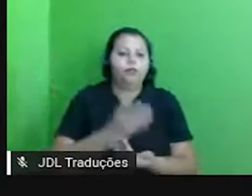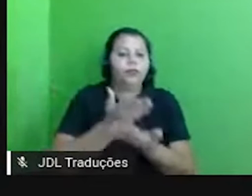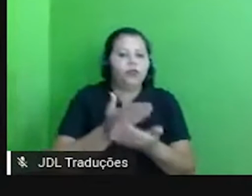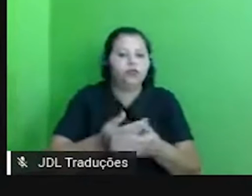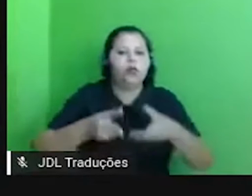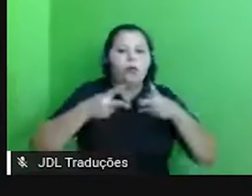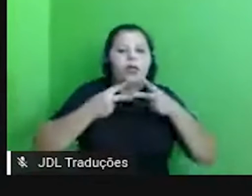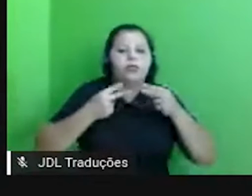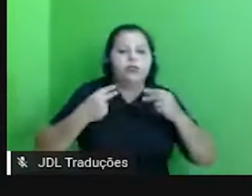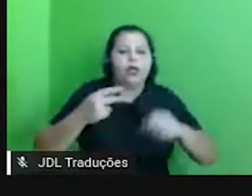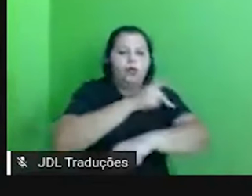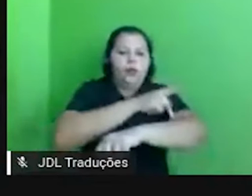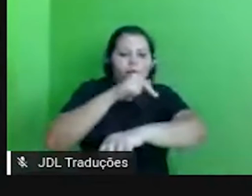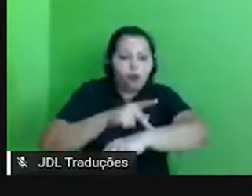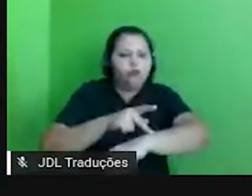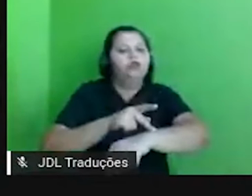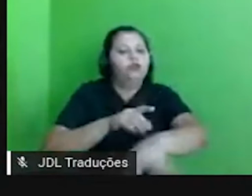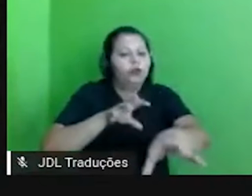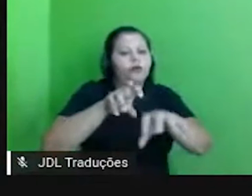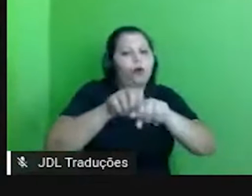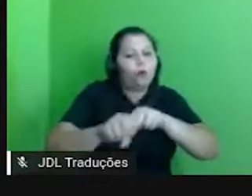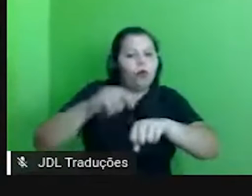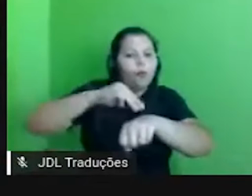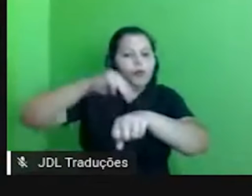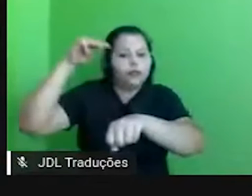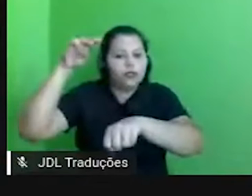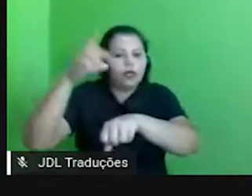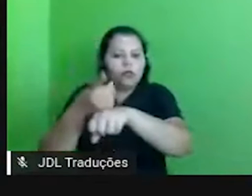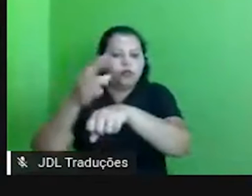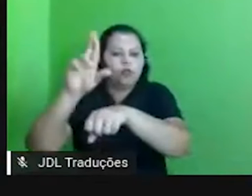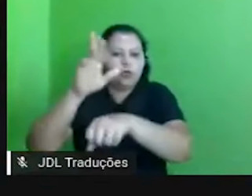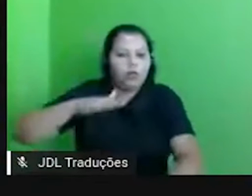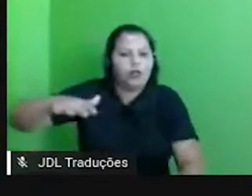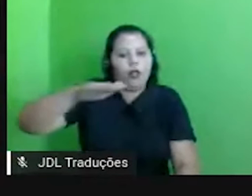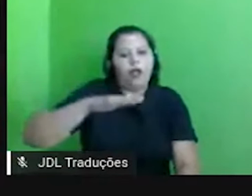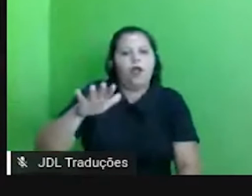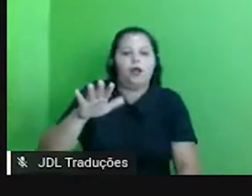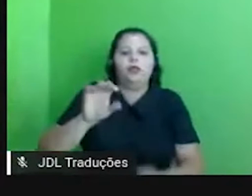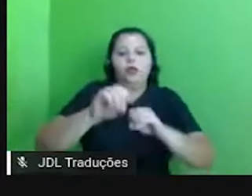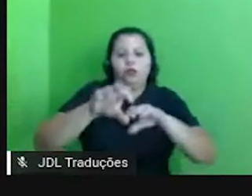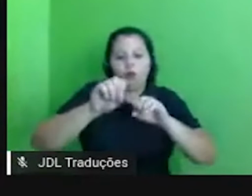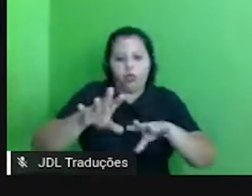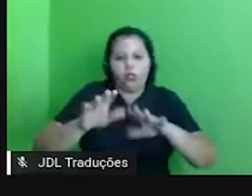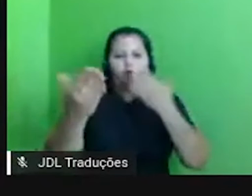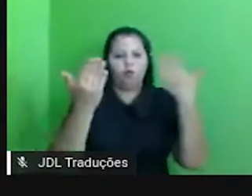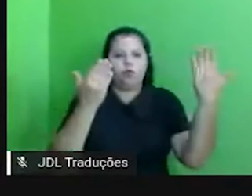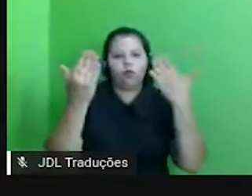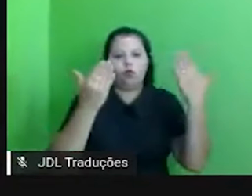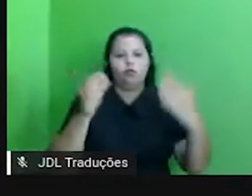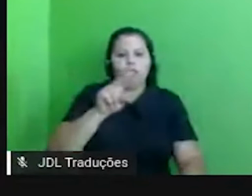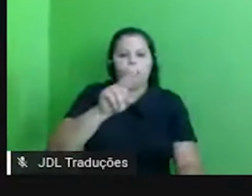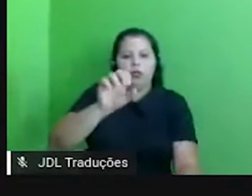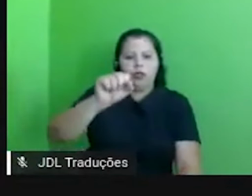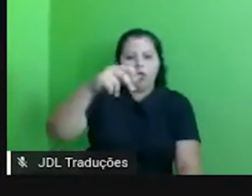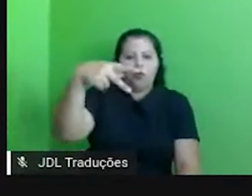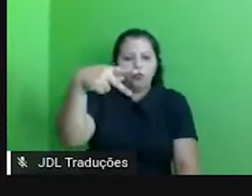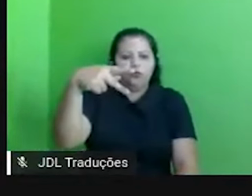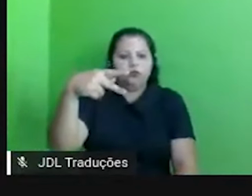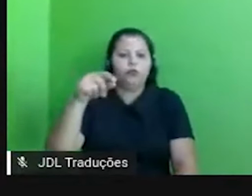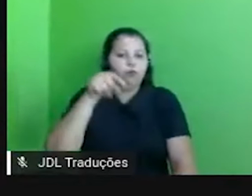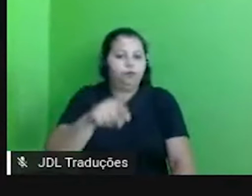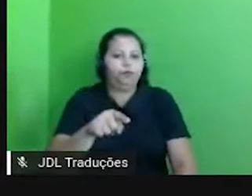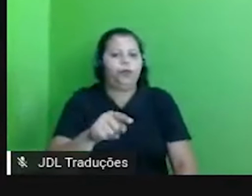pedagogia especializou e fez mestrado e doutorado na área de educação e psicologia na última aqui que é muito importante esse